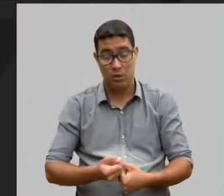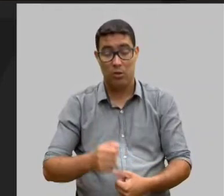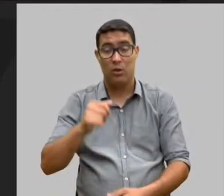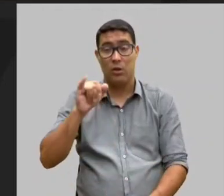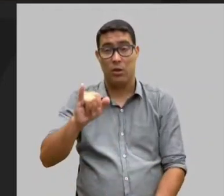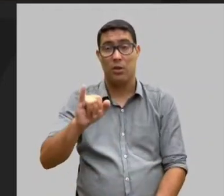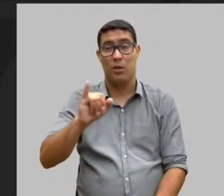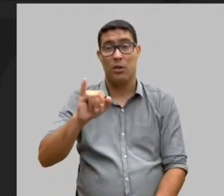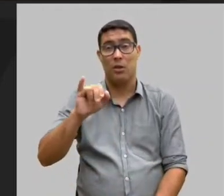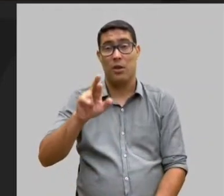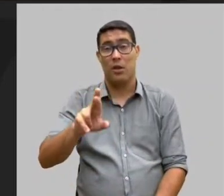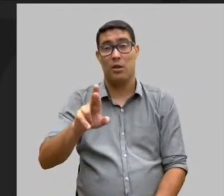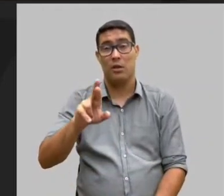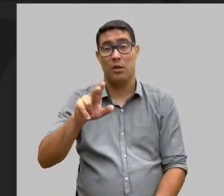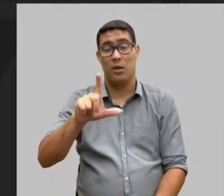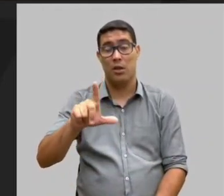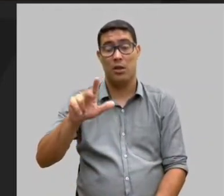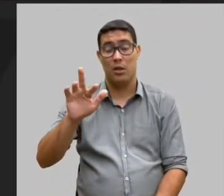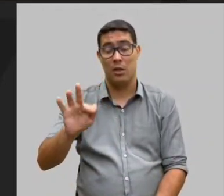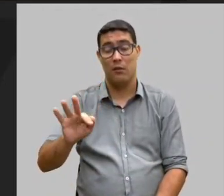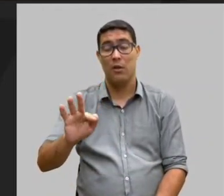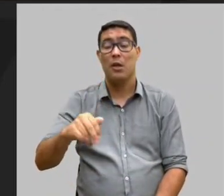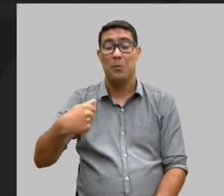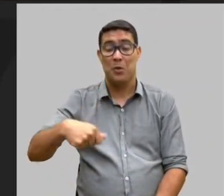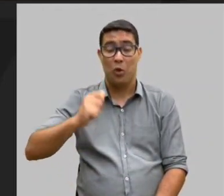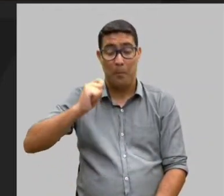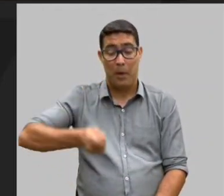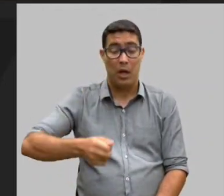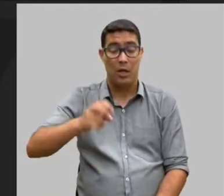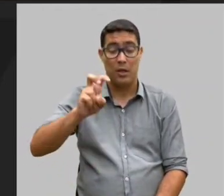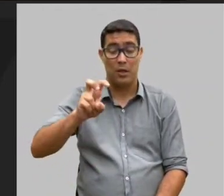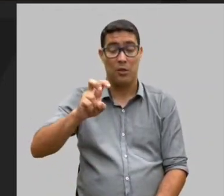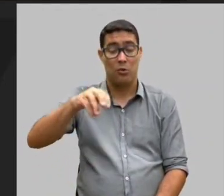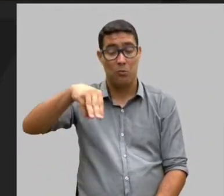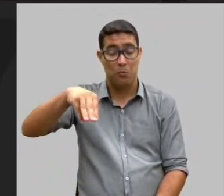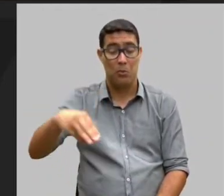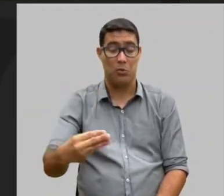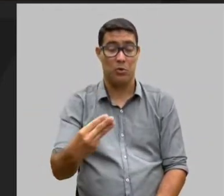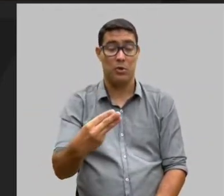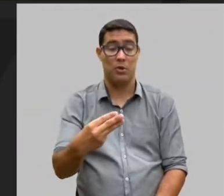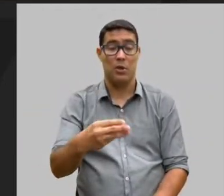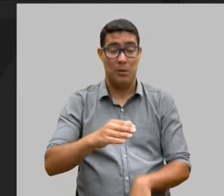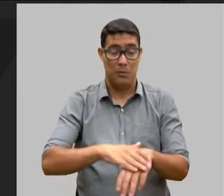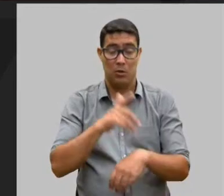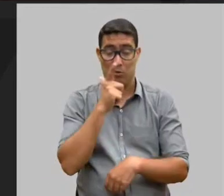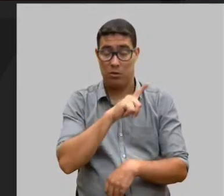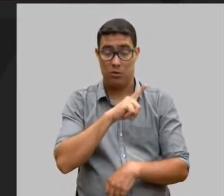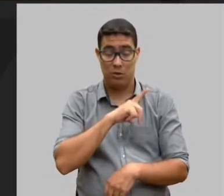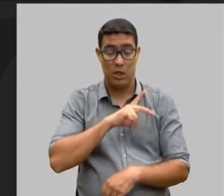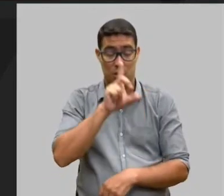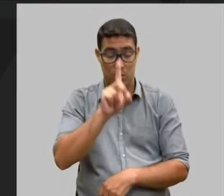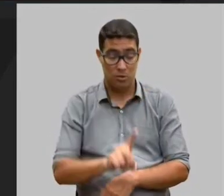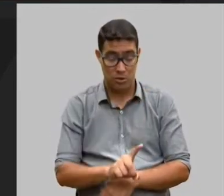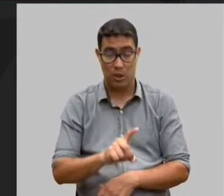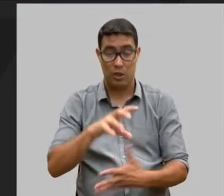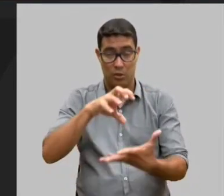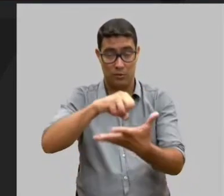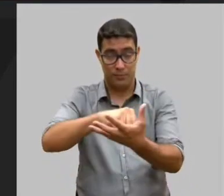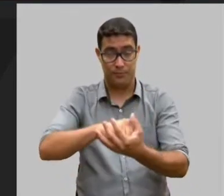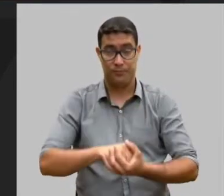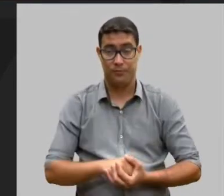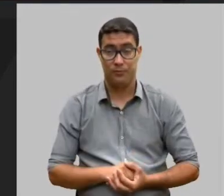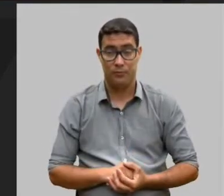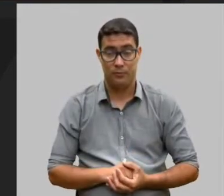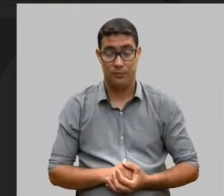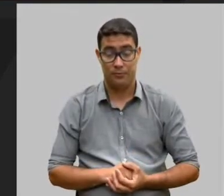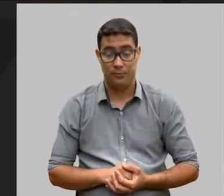teve que desembolsar lá mais de 5 bilhões que é o pagamento que foi feito para para ter direito a Adesão bom aí em